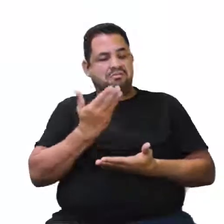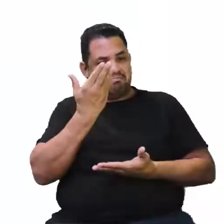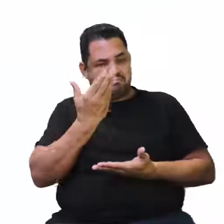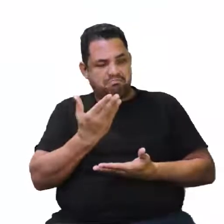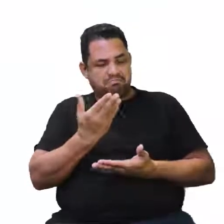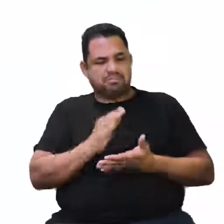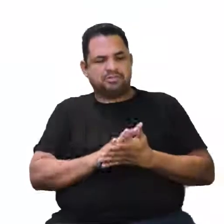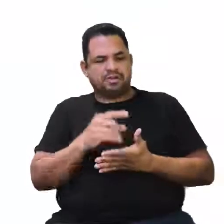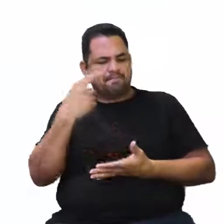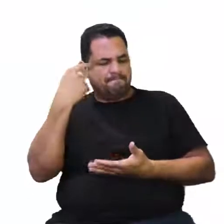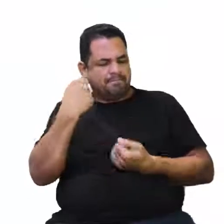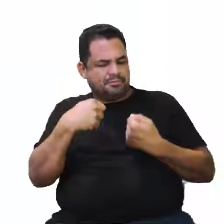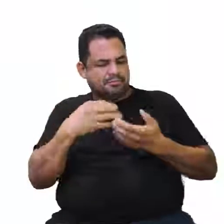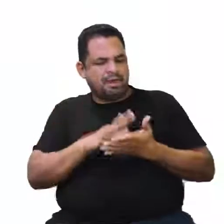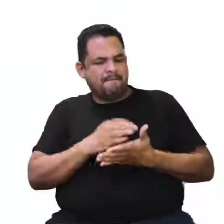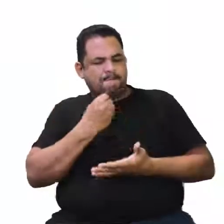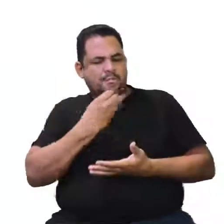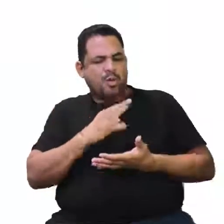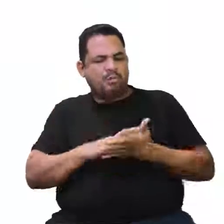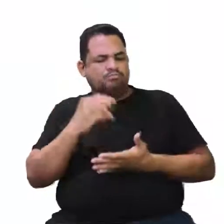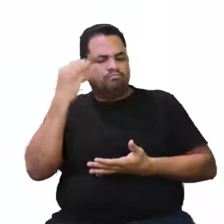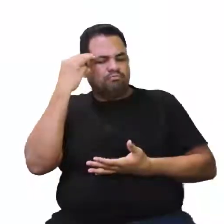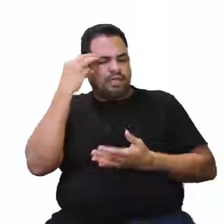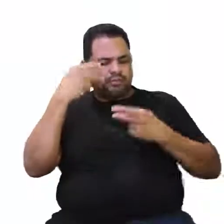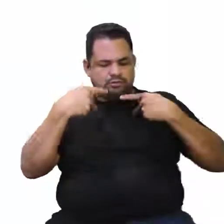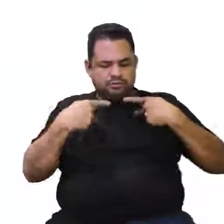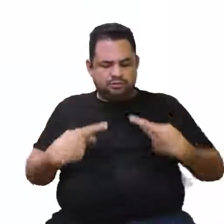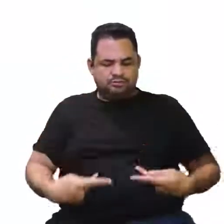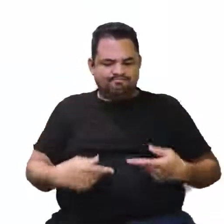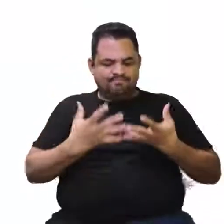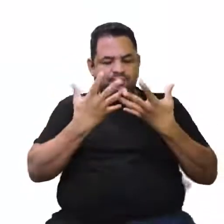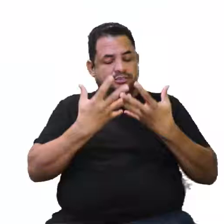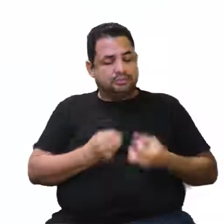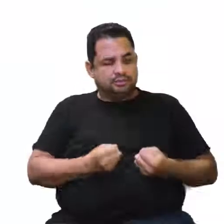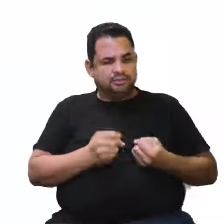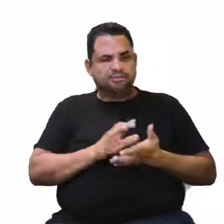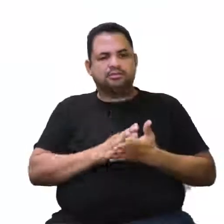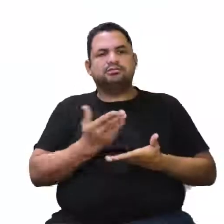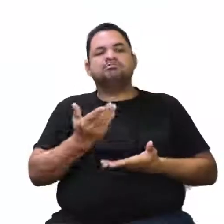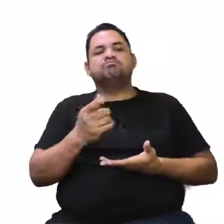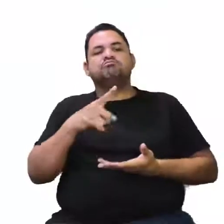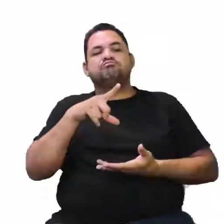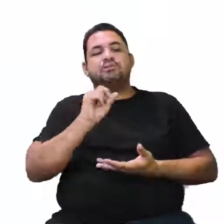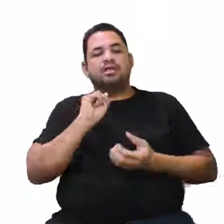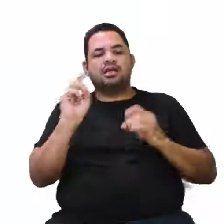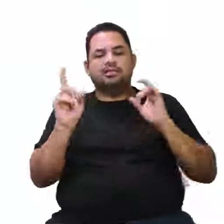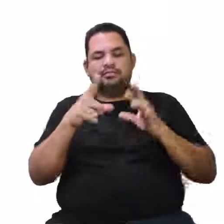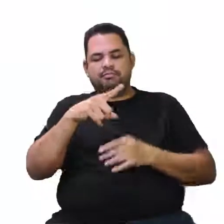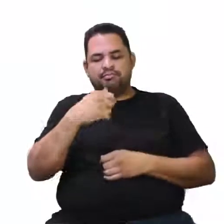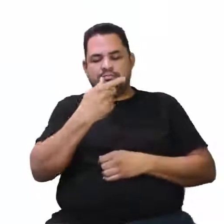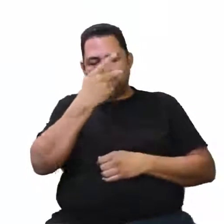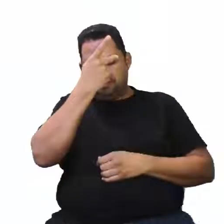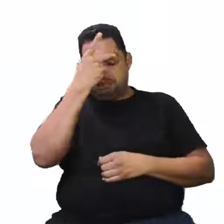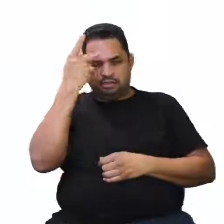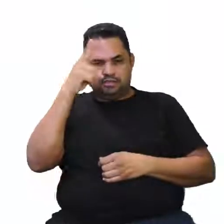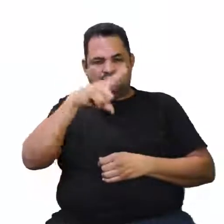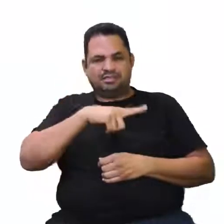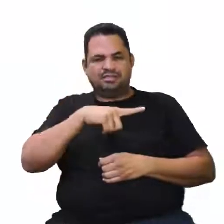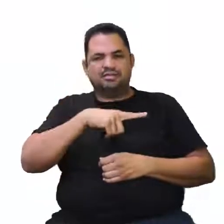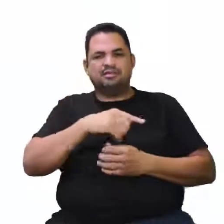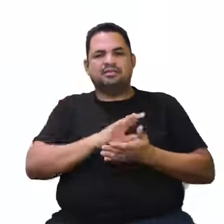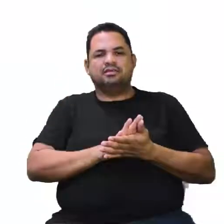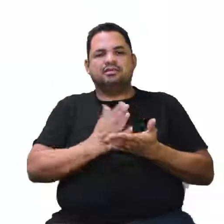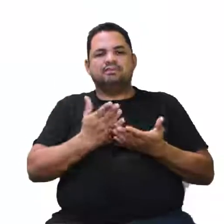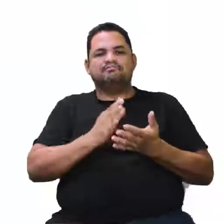bem de mente, de corpo, e aceitar bem aquilo que ele tem. E esses valores positivos,